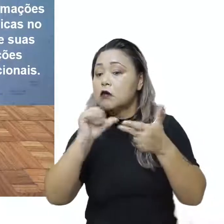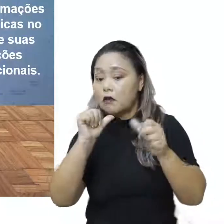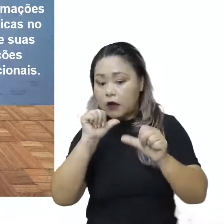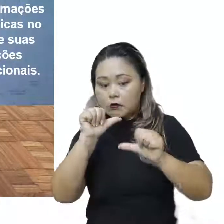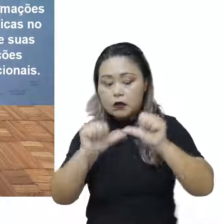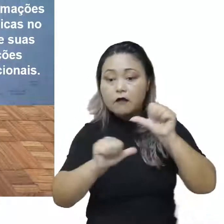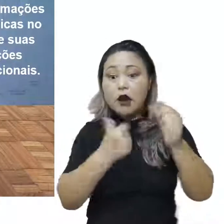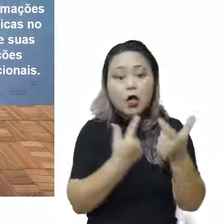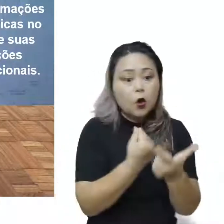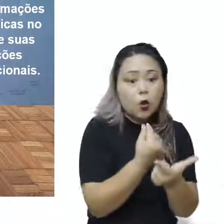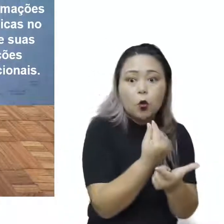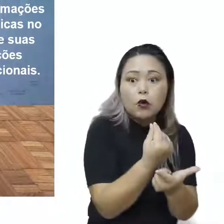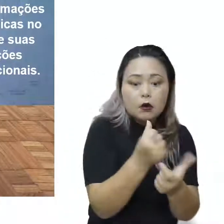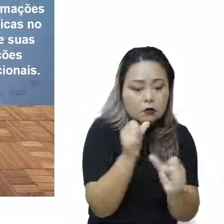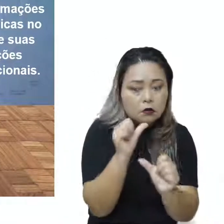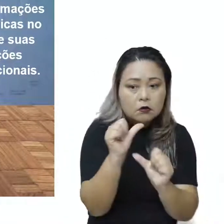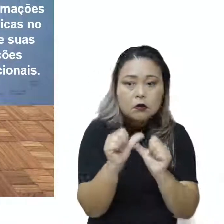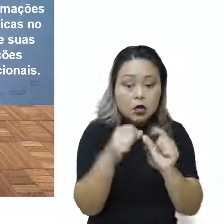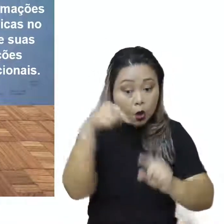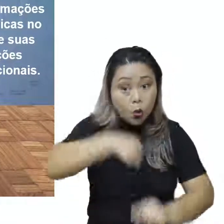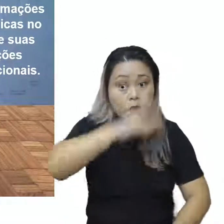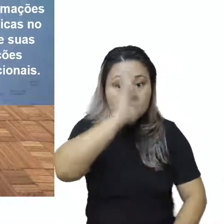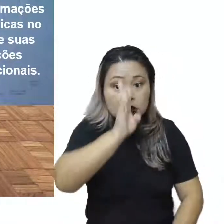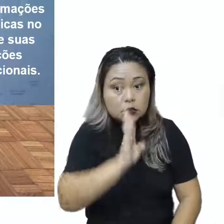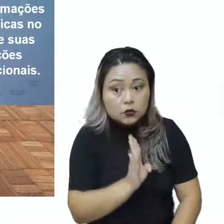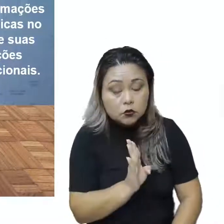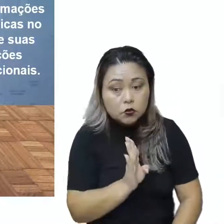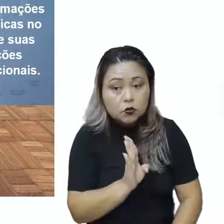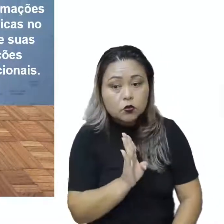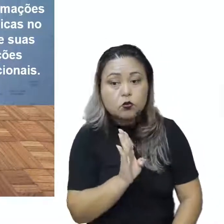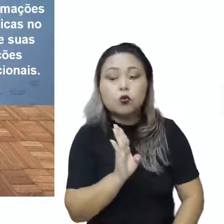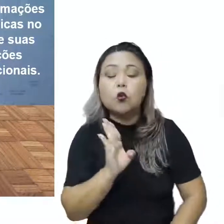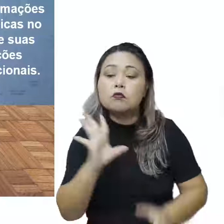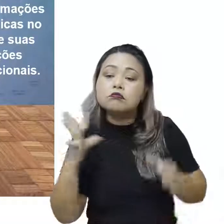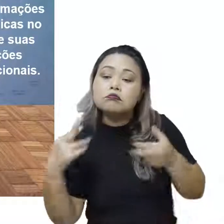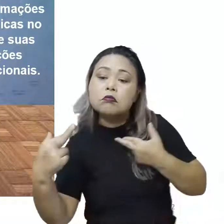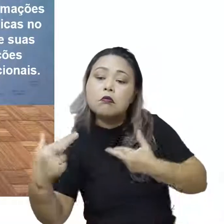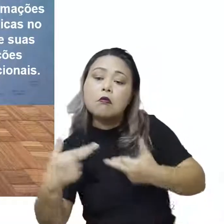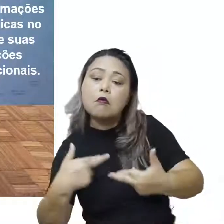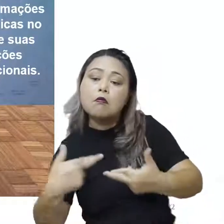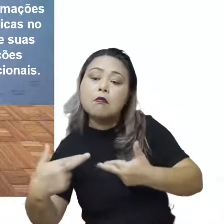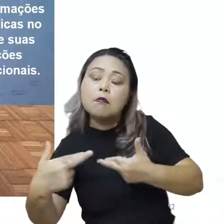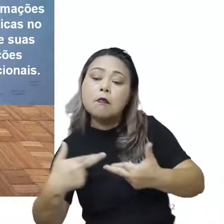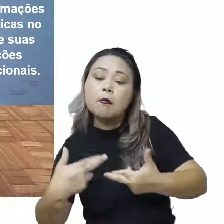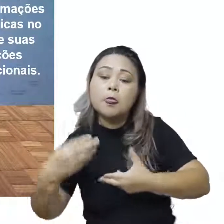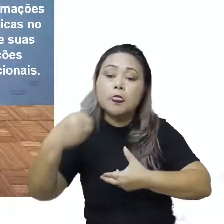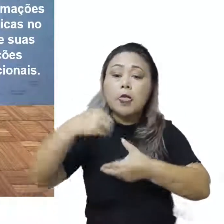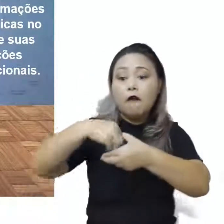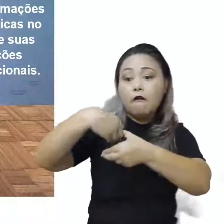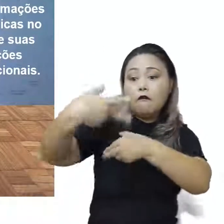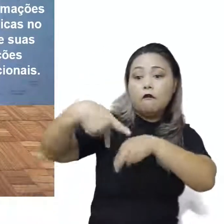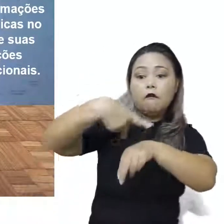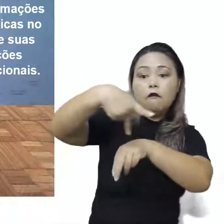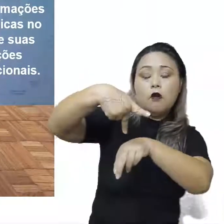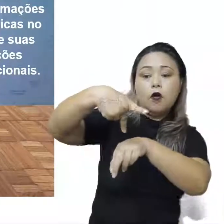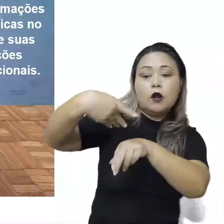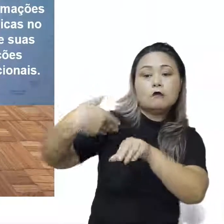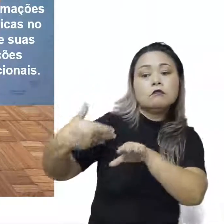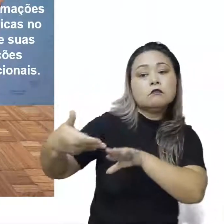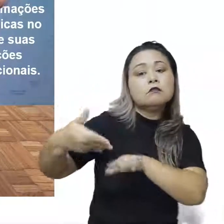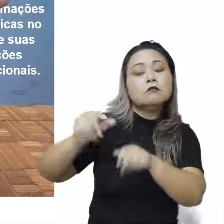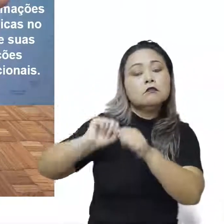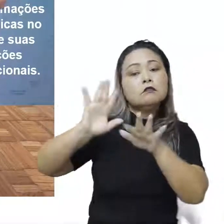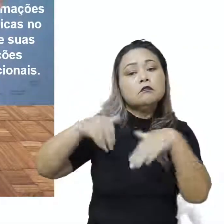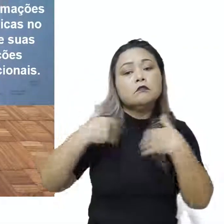transformações econômicas no Brasil e as suas relações internacionais,